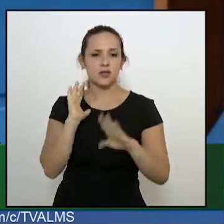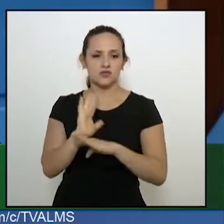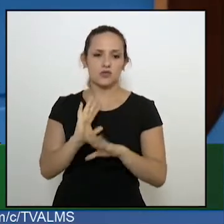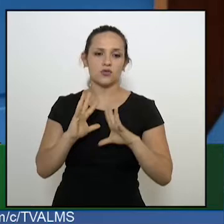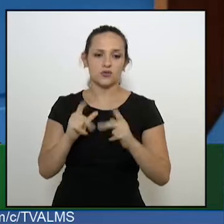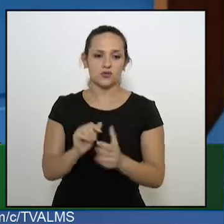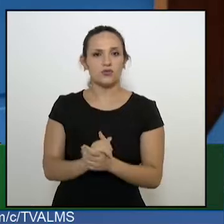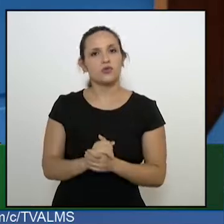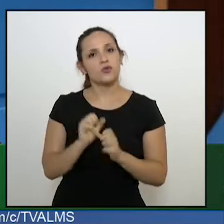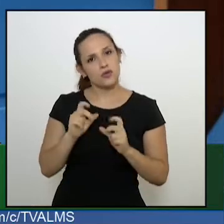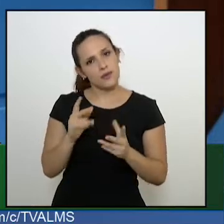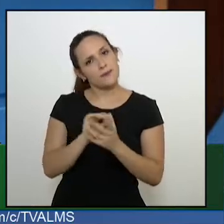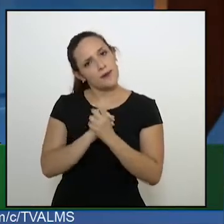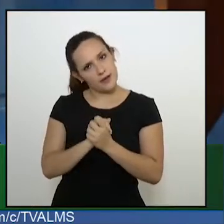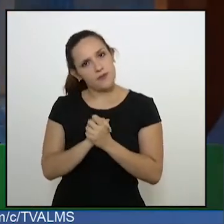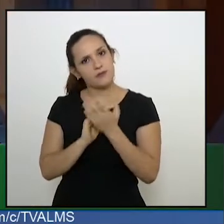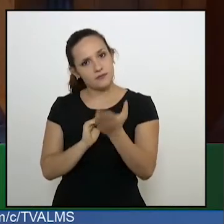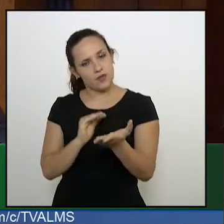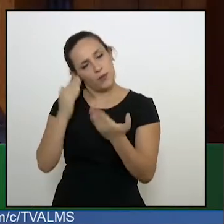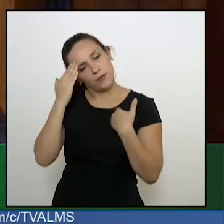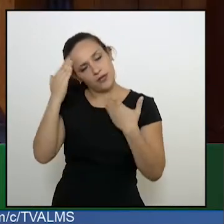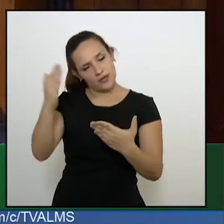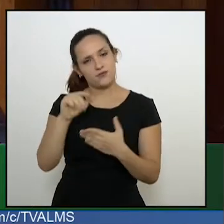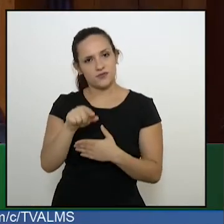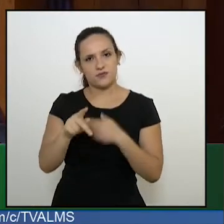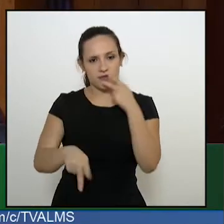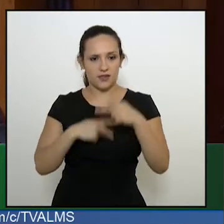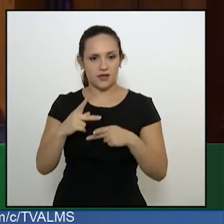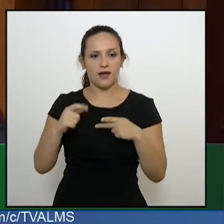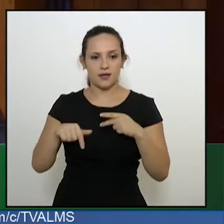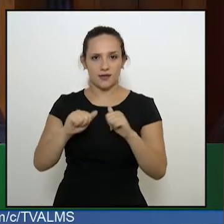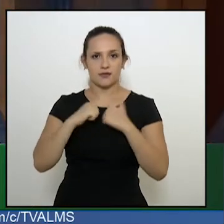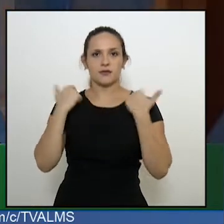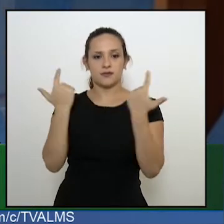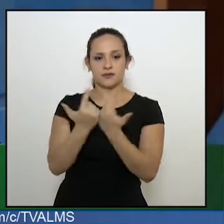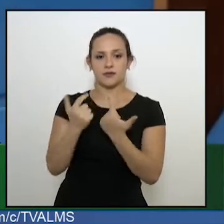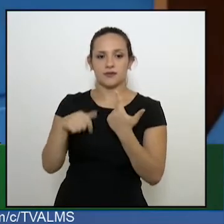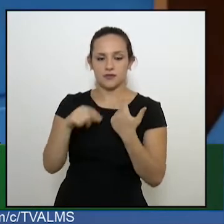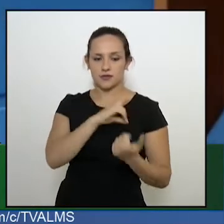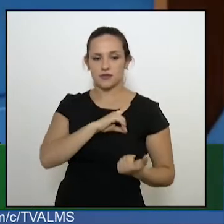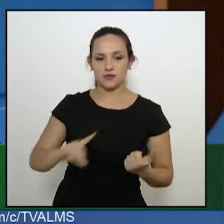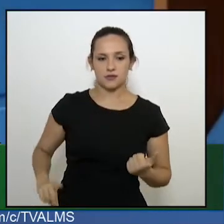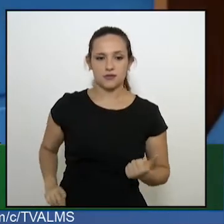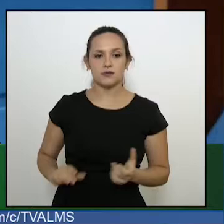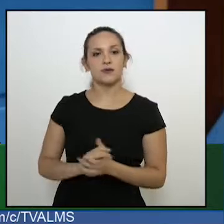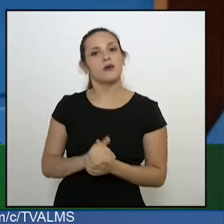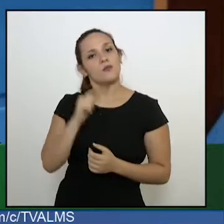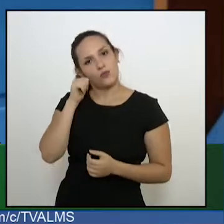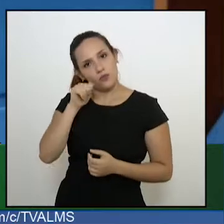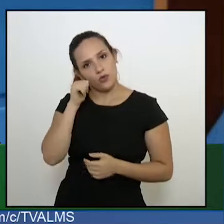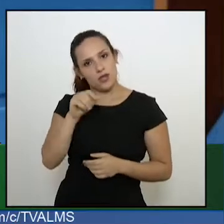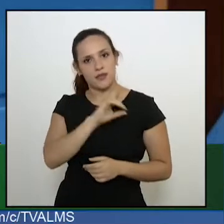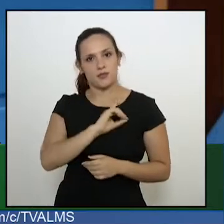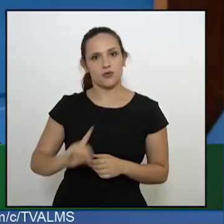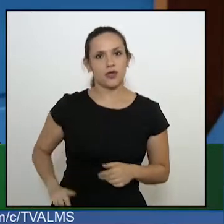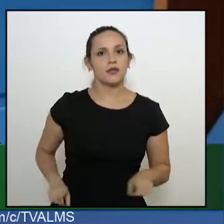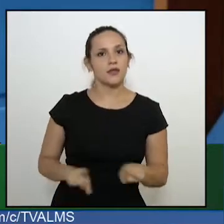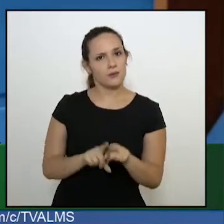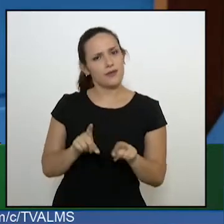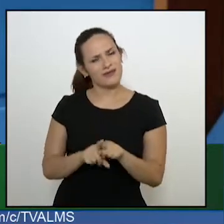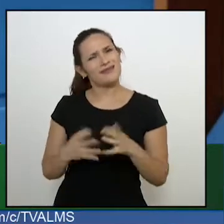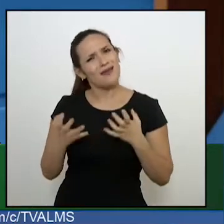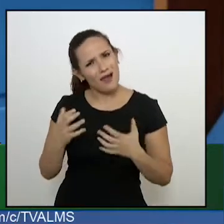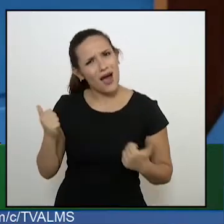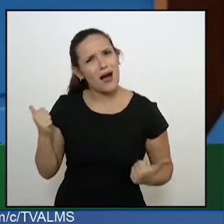isso, e dizer parabéns, muito obrigada, e esta casa e esses parlamentares, as mulheres parlamentares, contam com